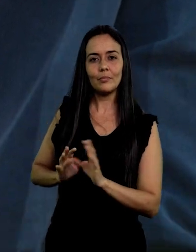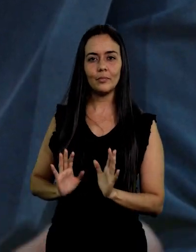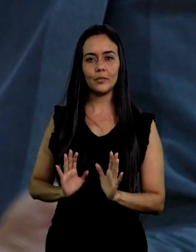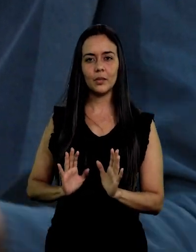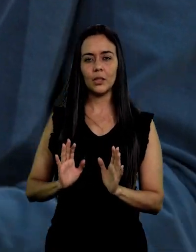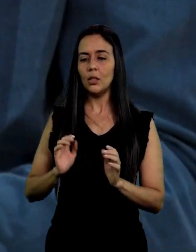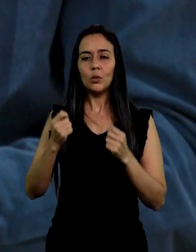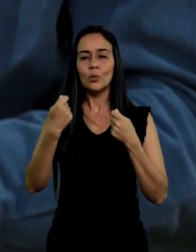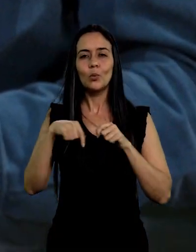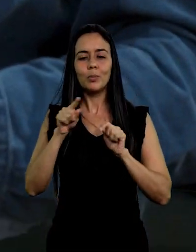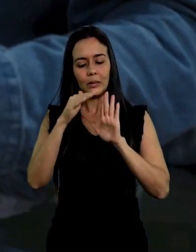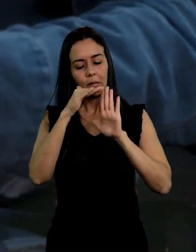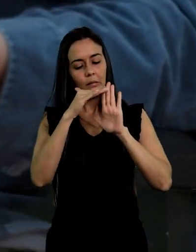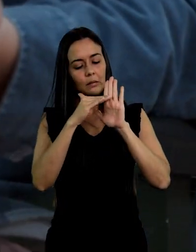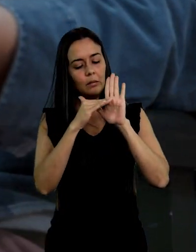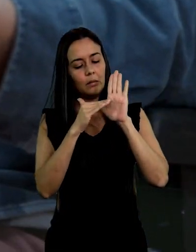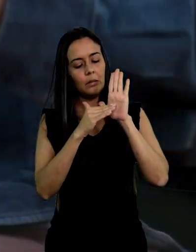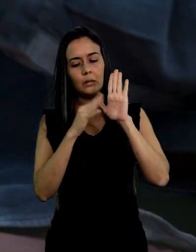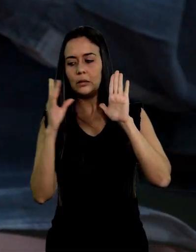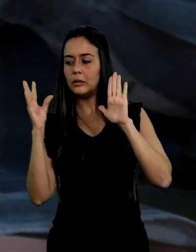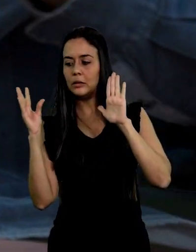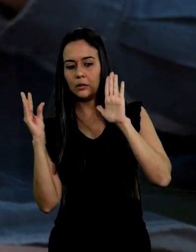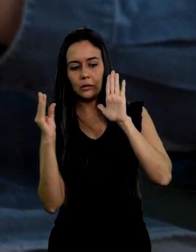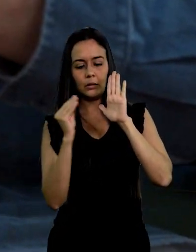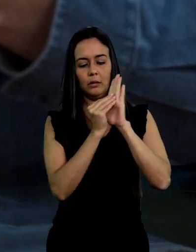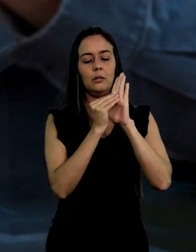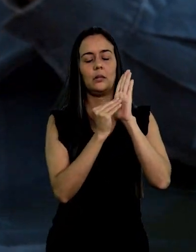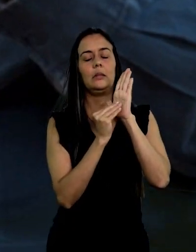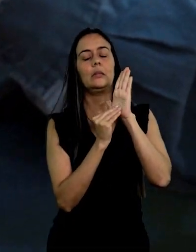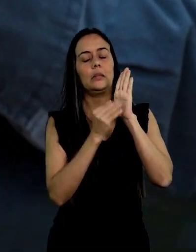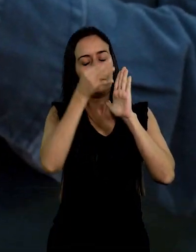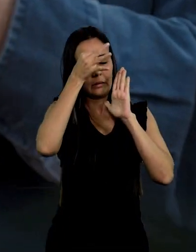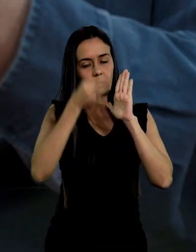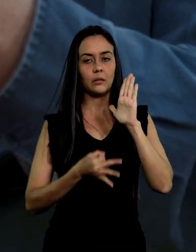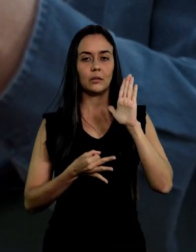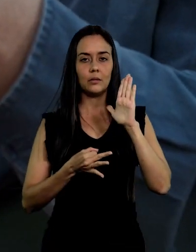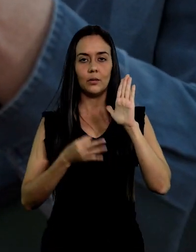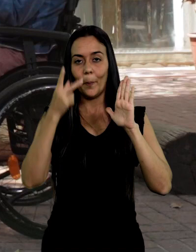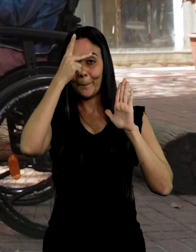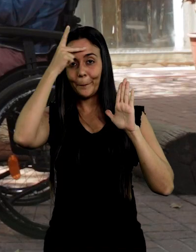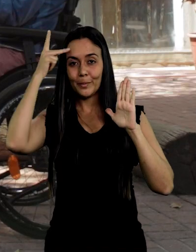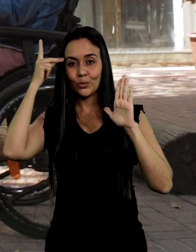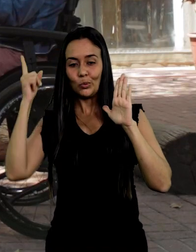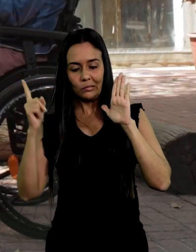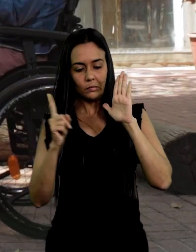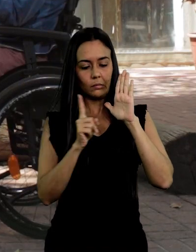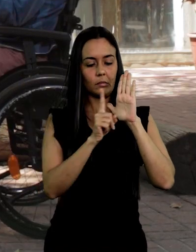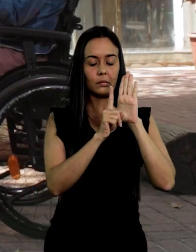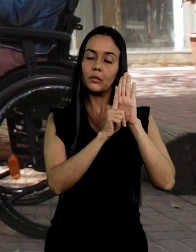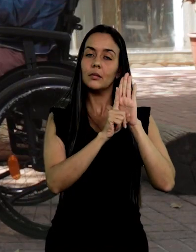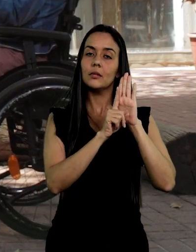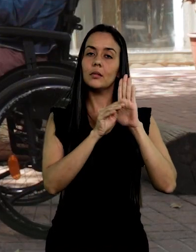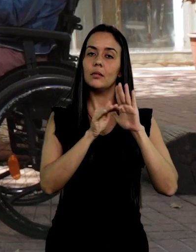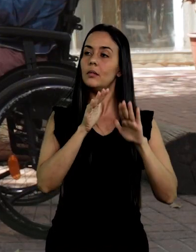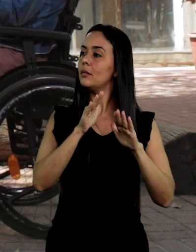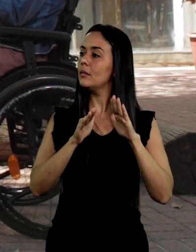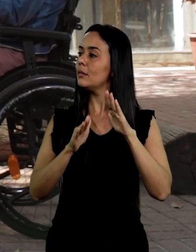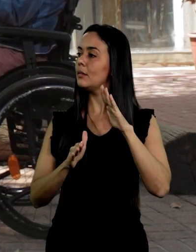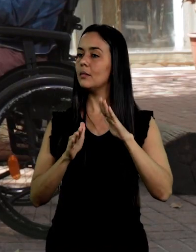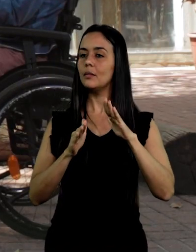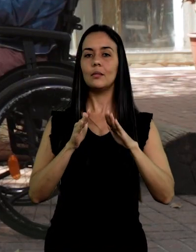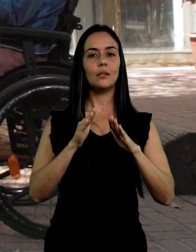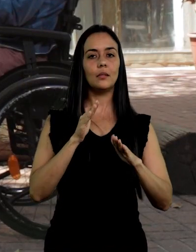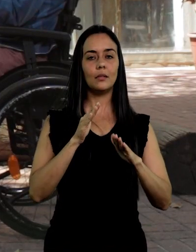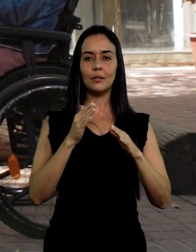saber fazer, e a partir desse lugar do não efetivo, é um ser que vive nesse lugar, mas não é um